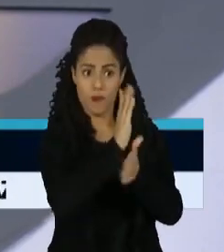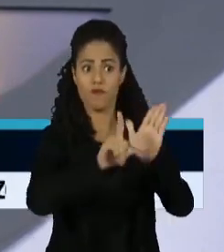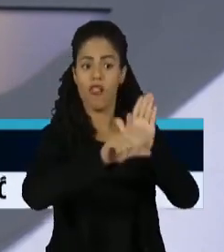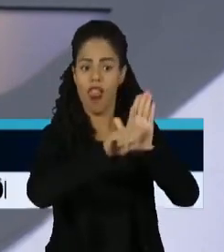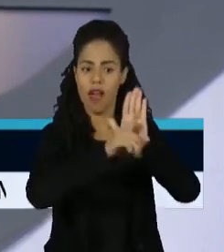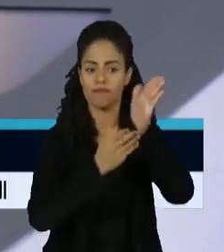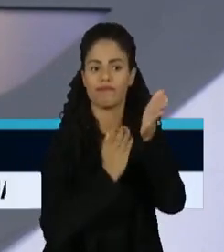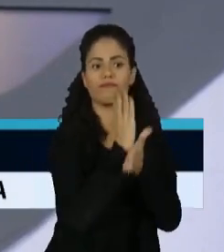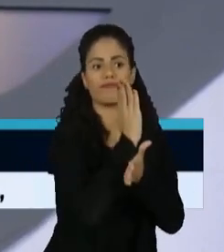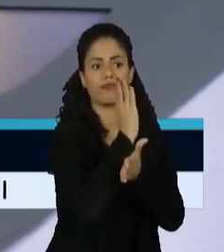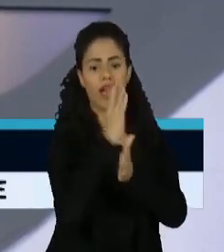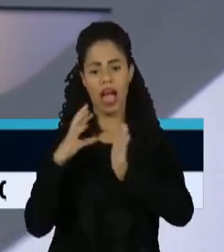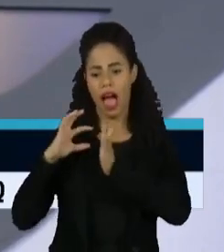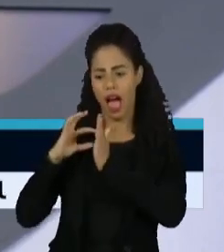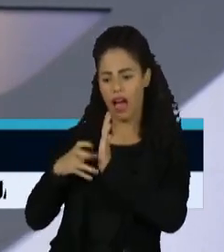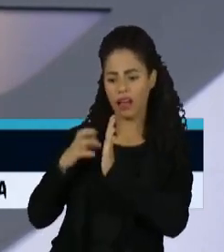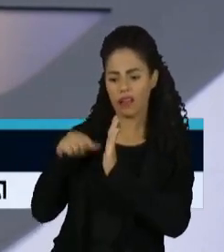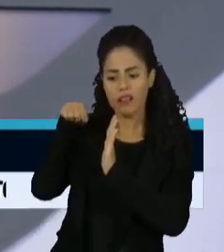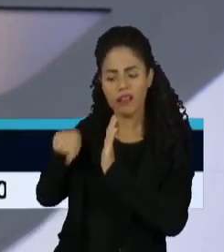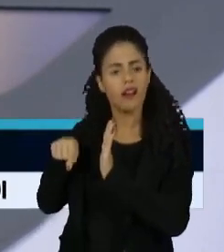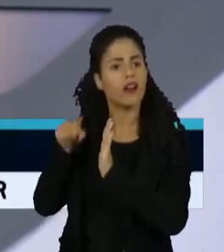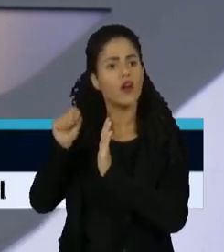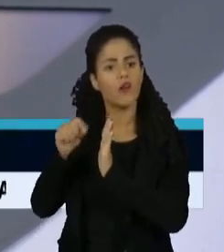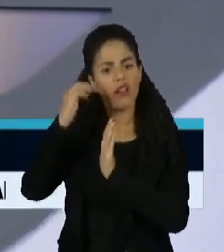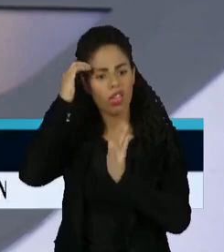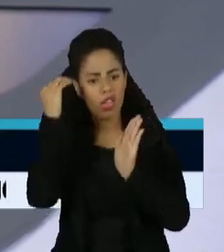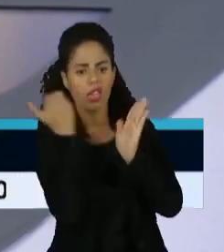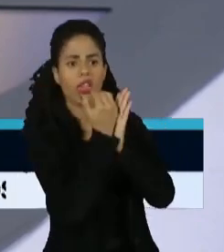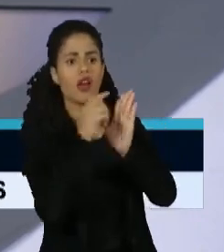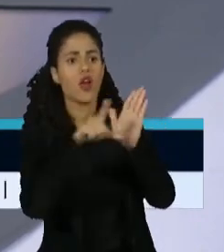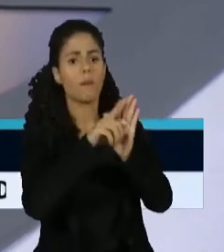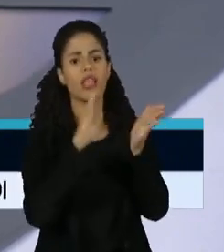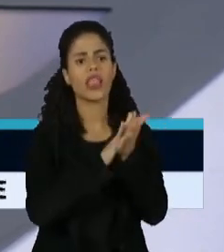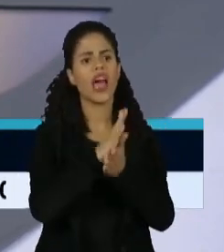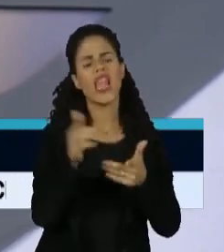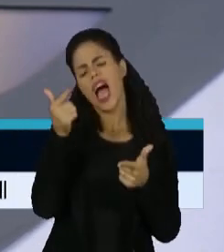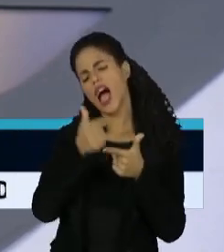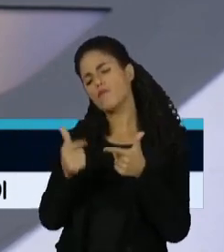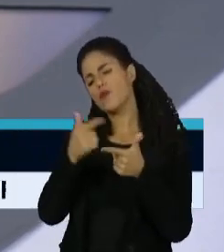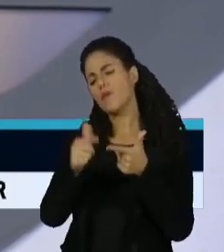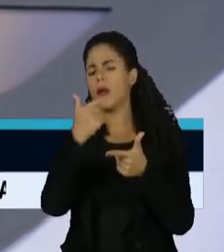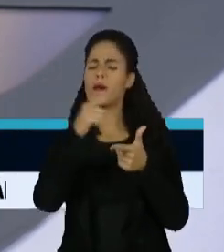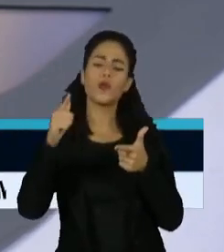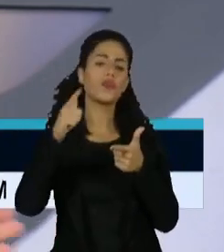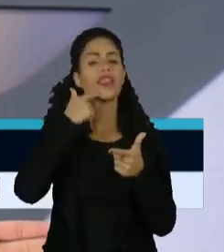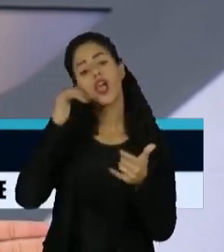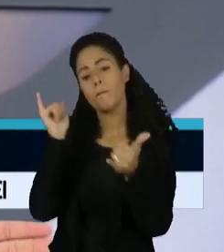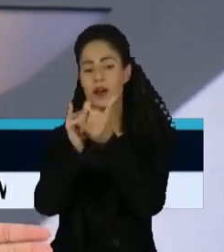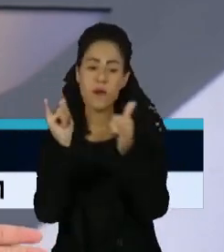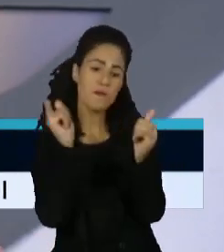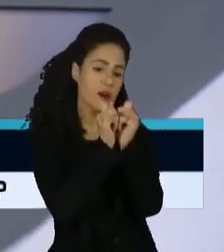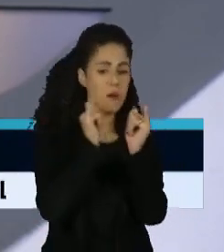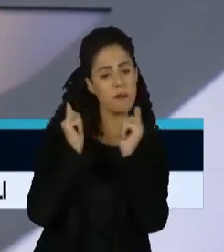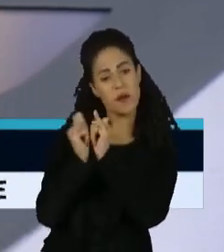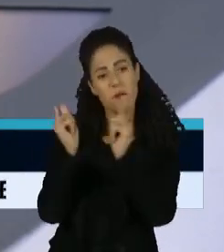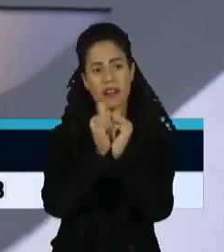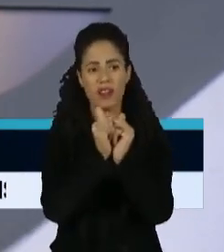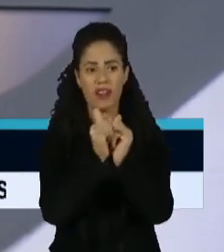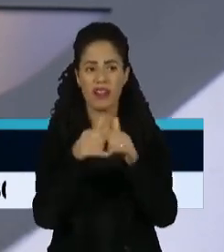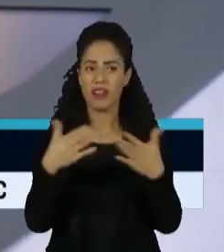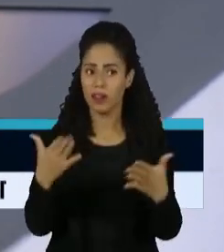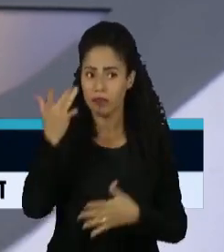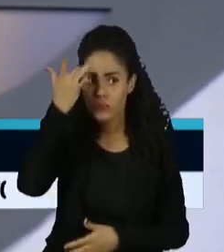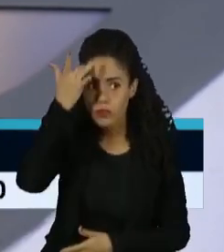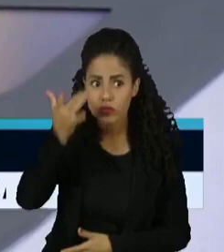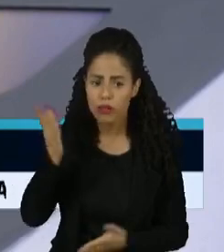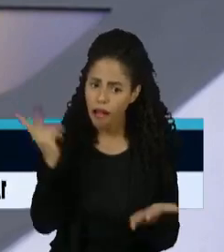o partido desses congressistas que descumpriu a lei diz, não tem problema, agora a gente vai e perdoa todo mundo. Anistia. Isso é um